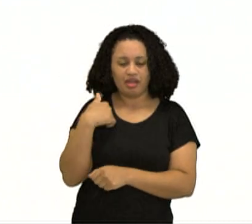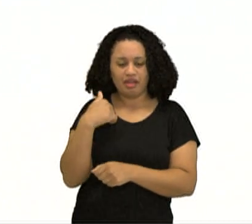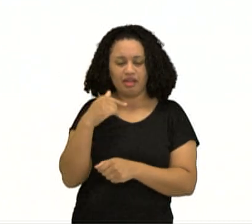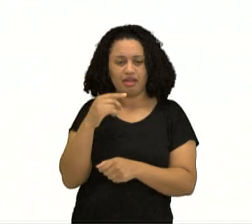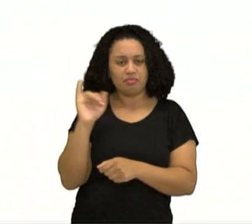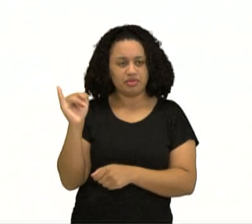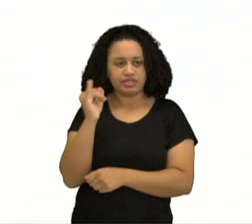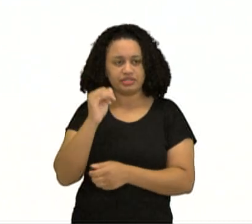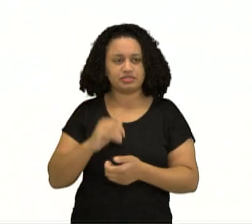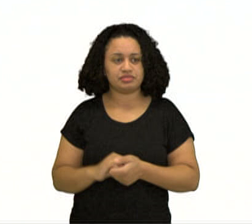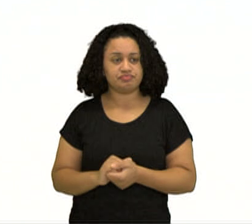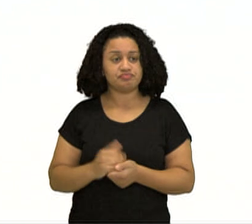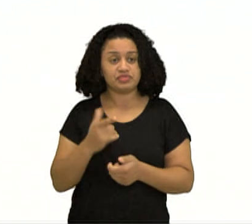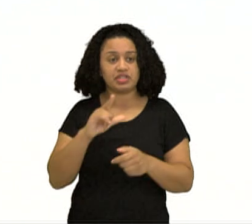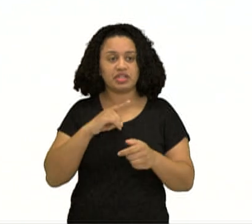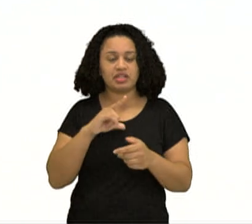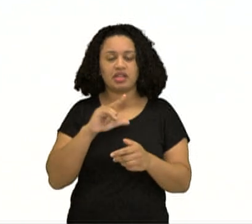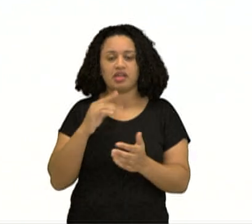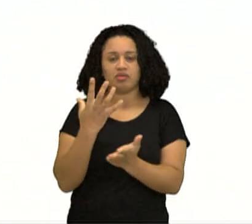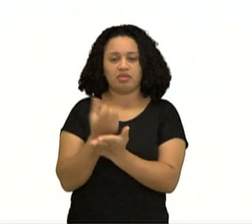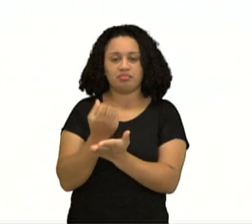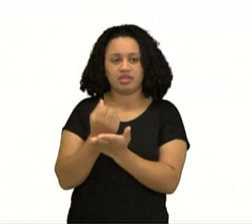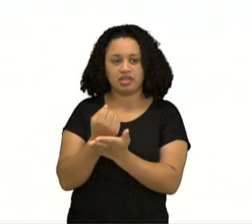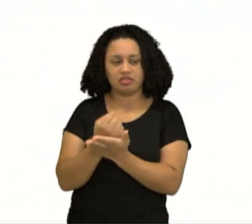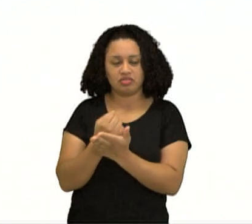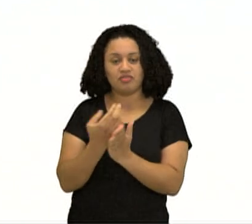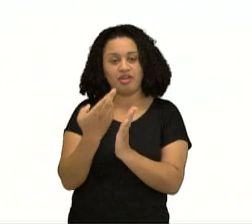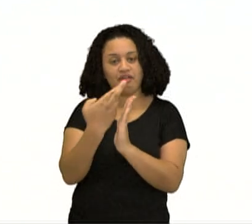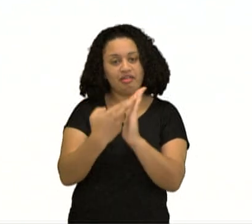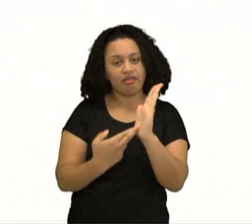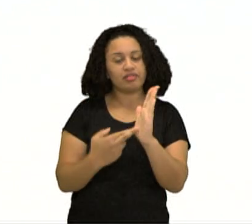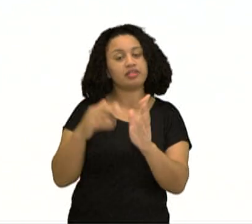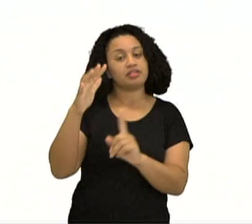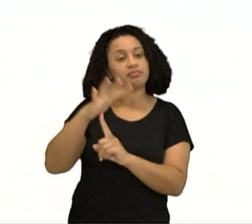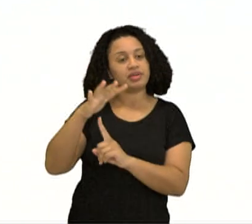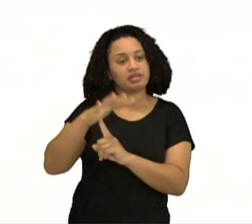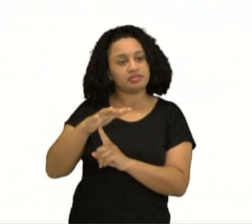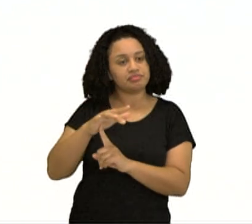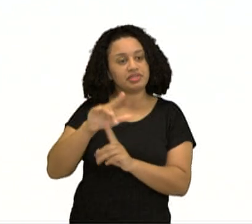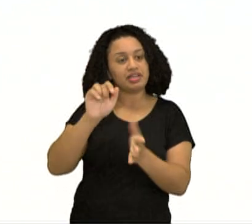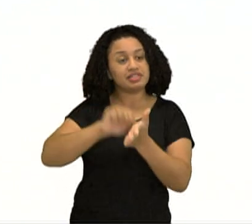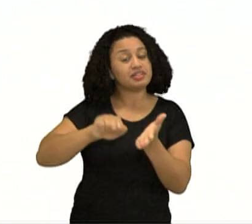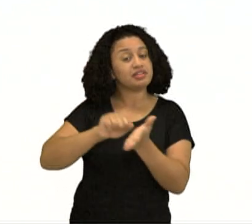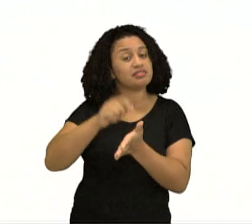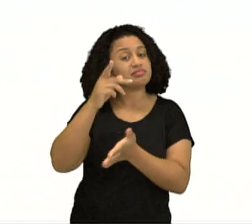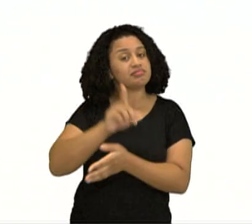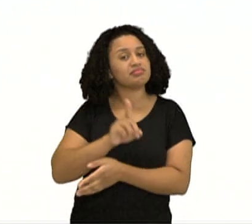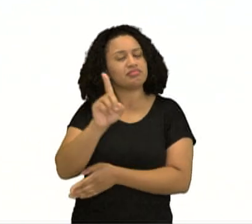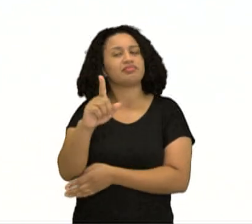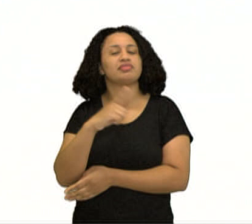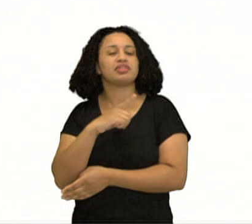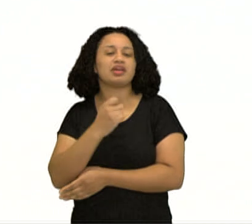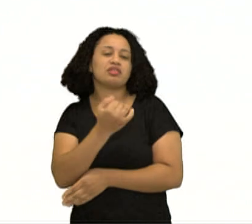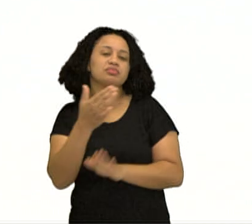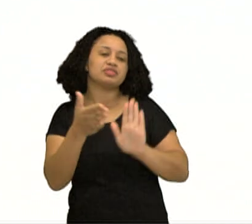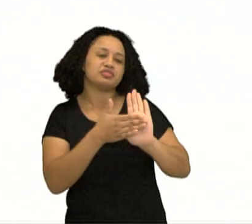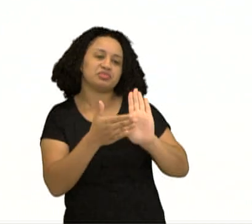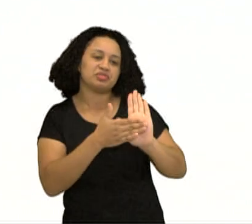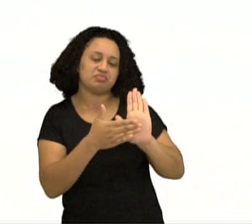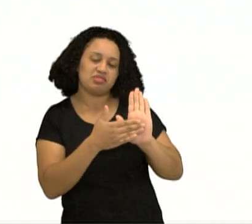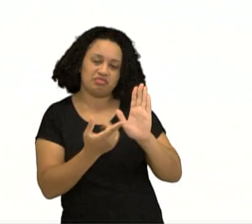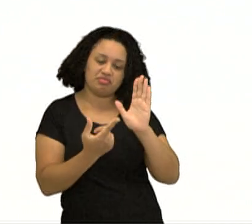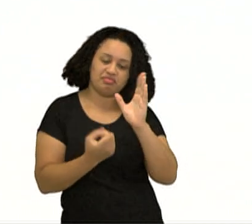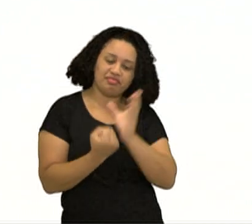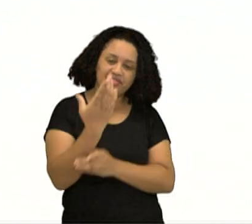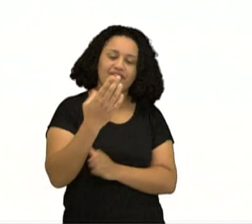aplicativo Redação Paraná e escreva o seu. Lá você encontrará algumas propostas de